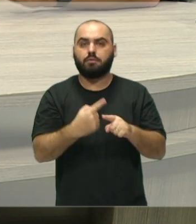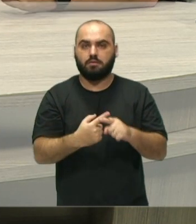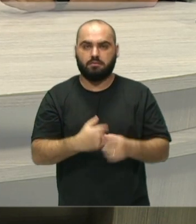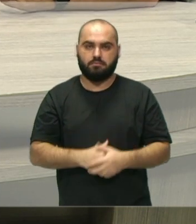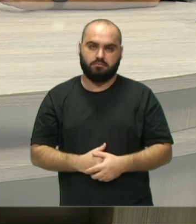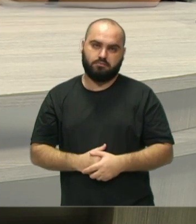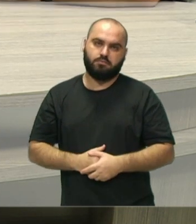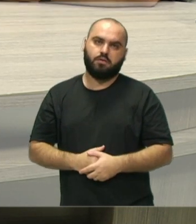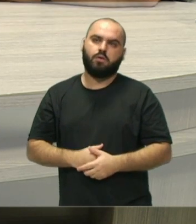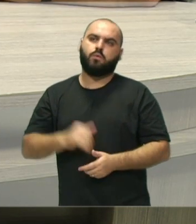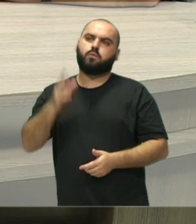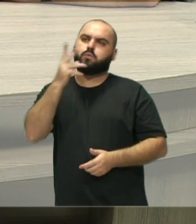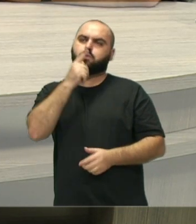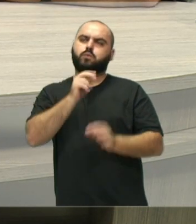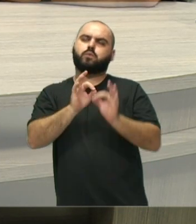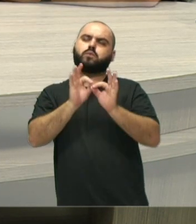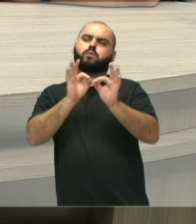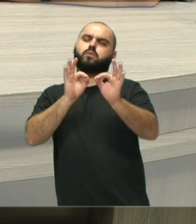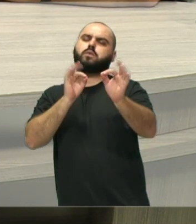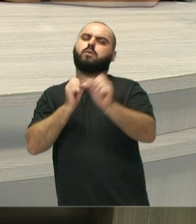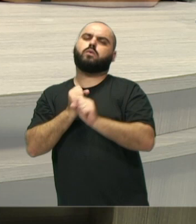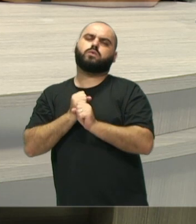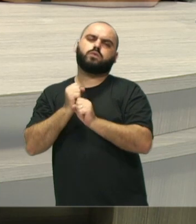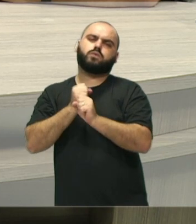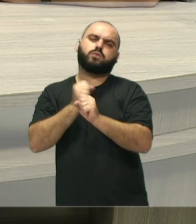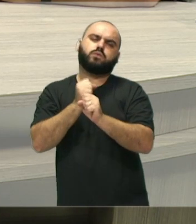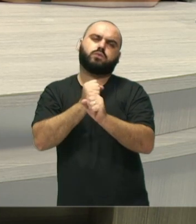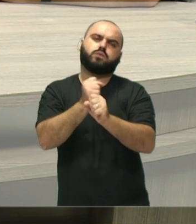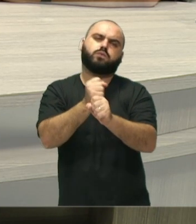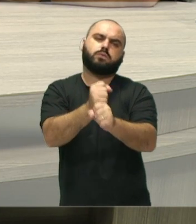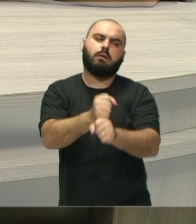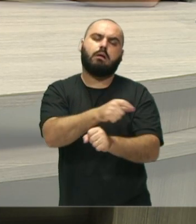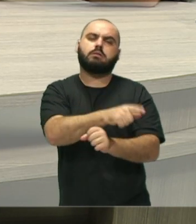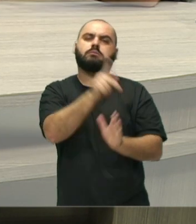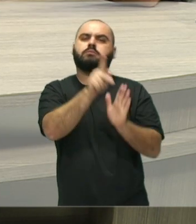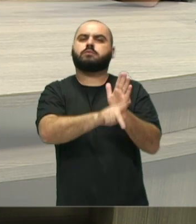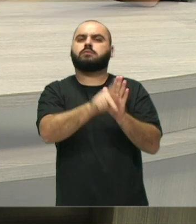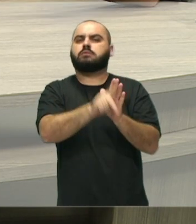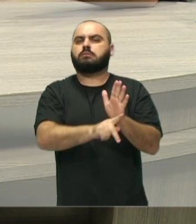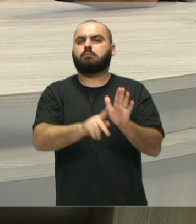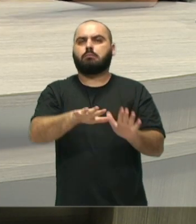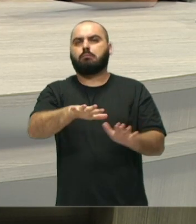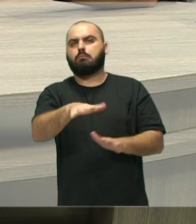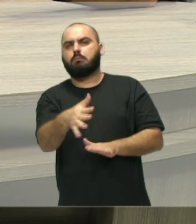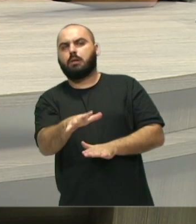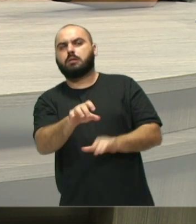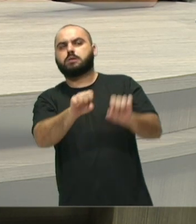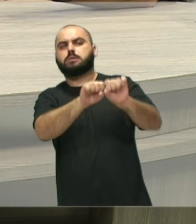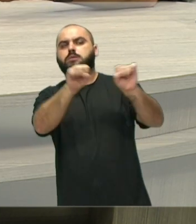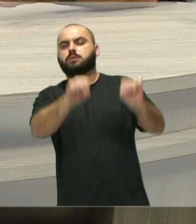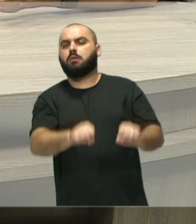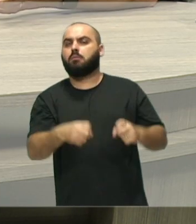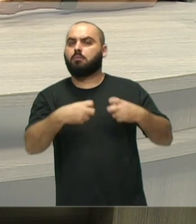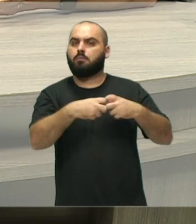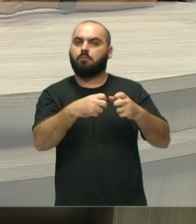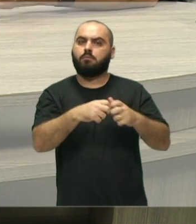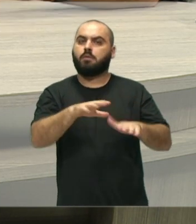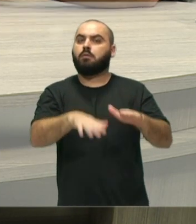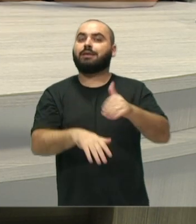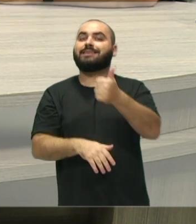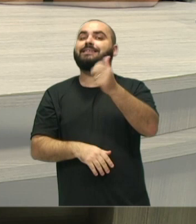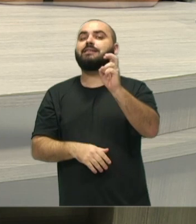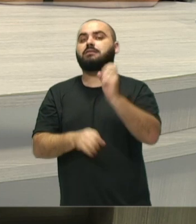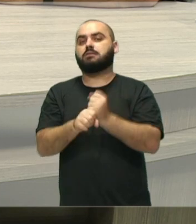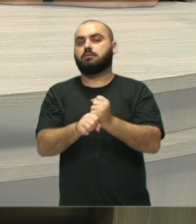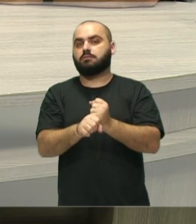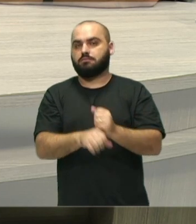longa duração. Então, nós estamos falando de um projeto no horizonte da concessão de um sistema de transporte coletivo de 15 anos